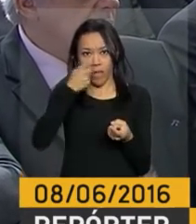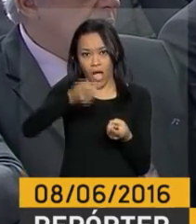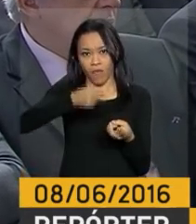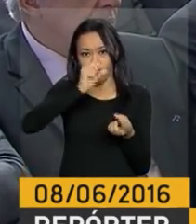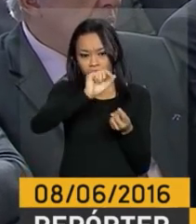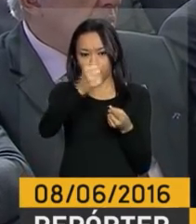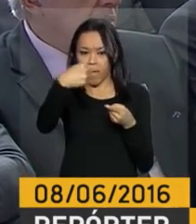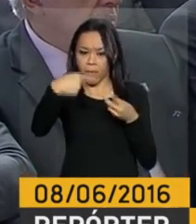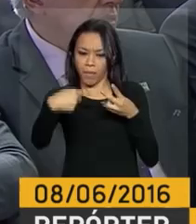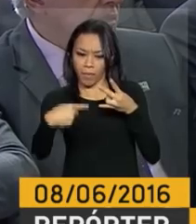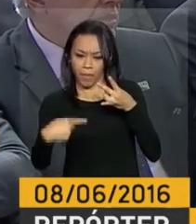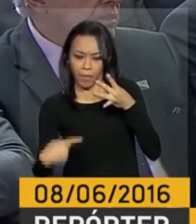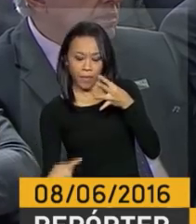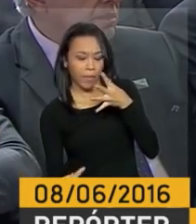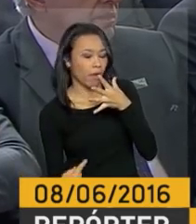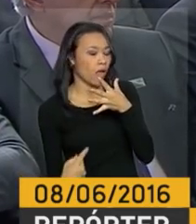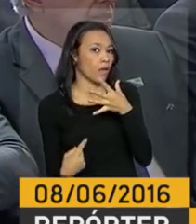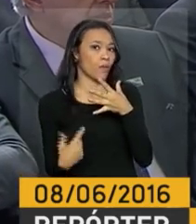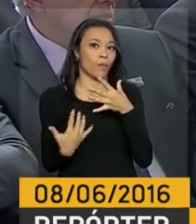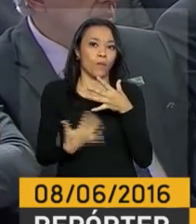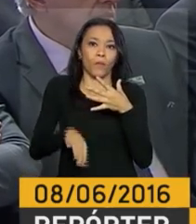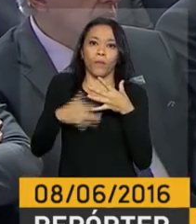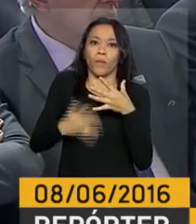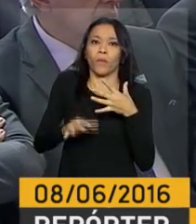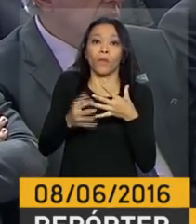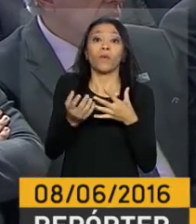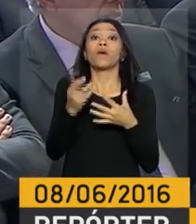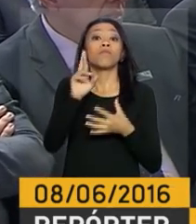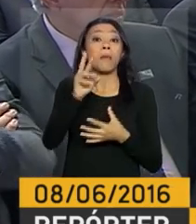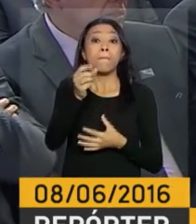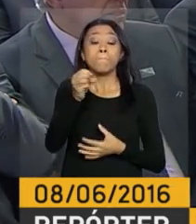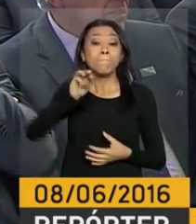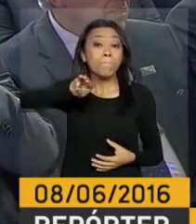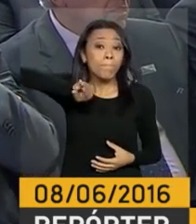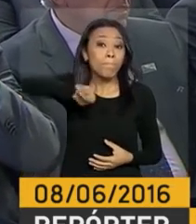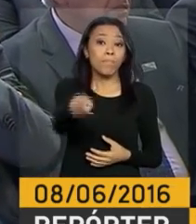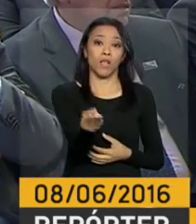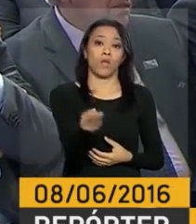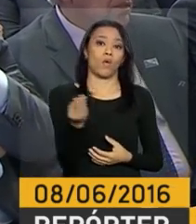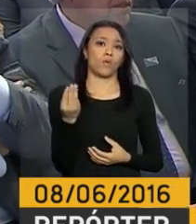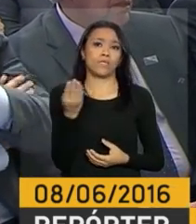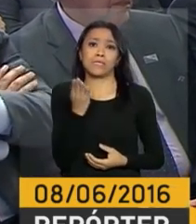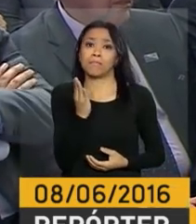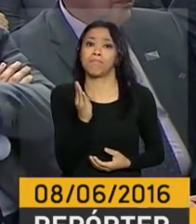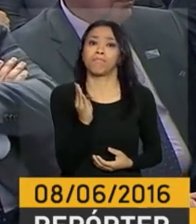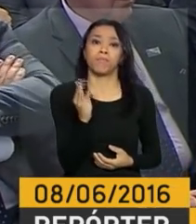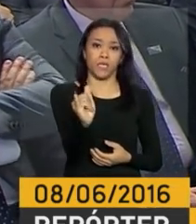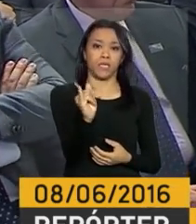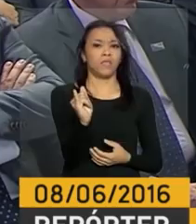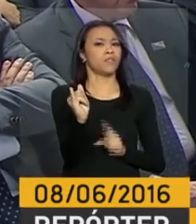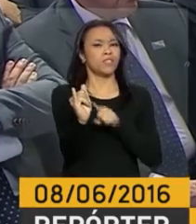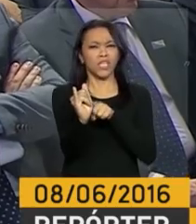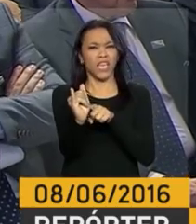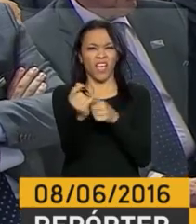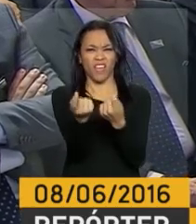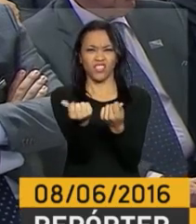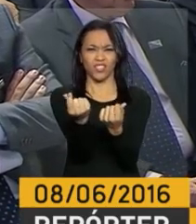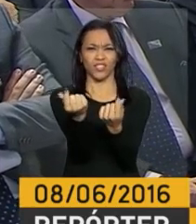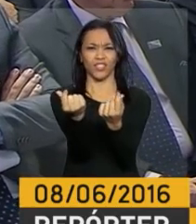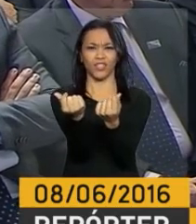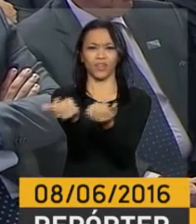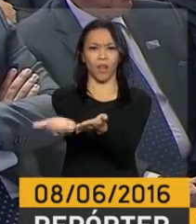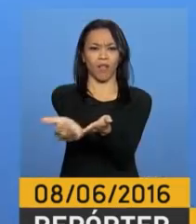citado representam milhões de empregos representam bilhões de reais de